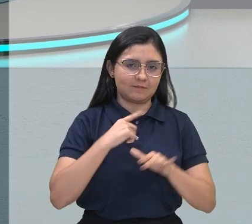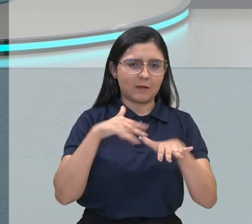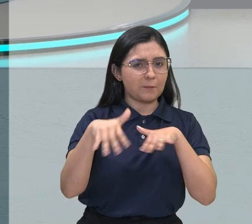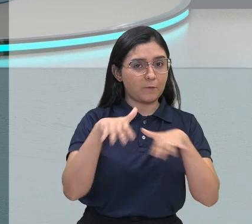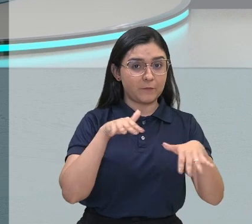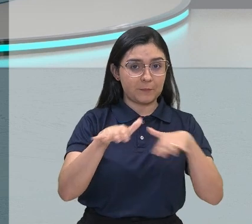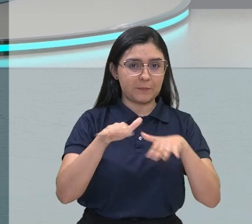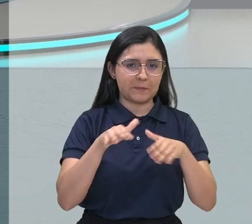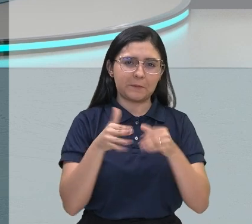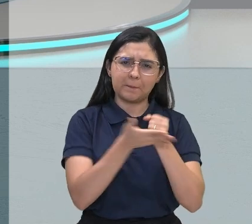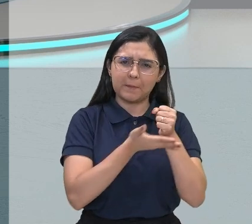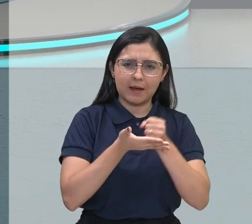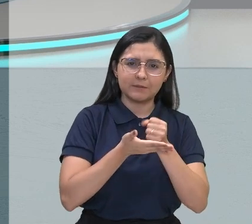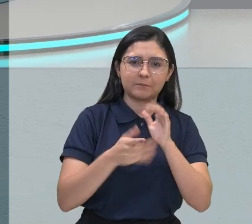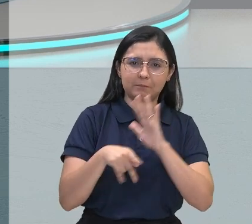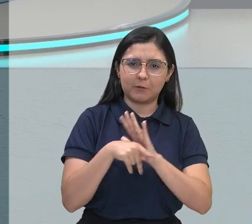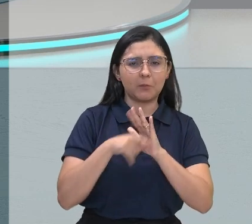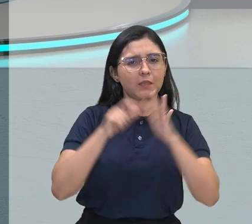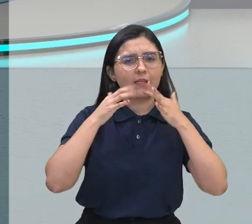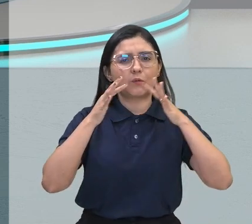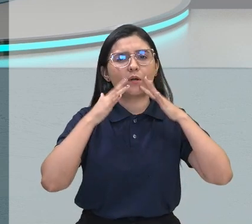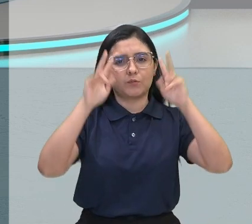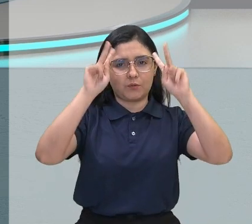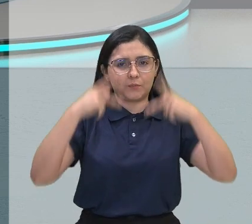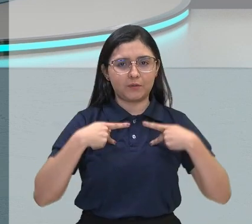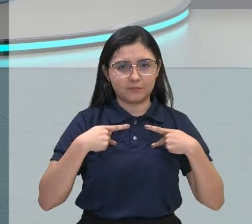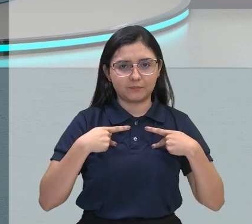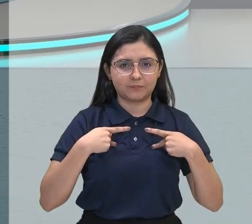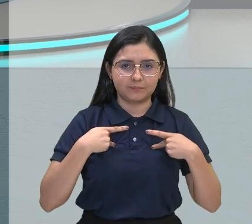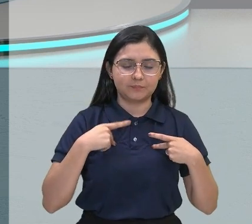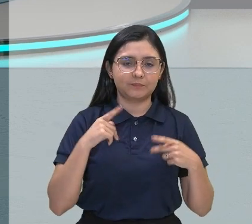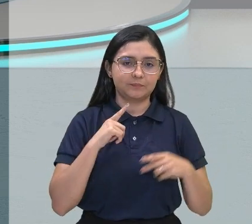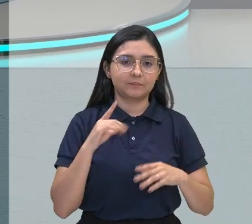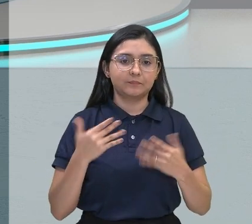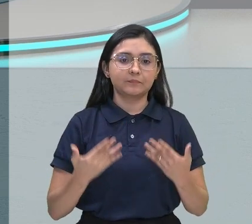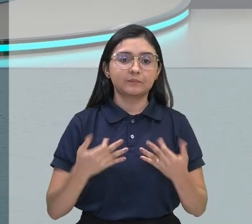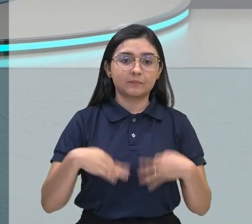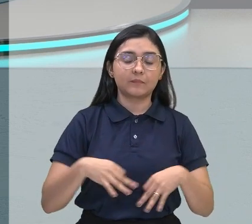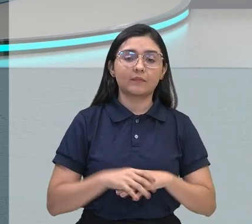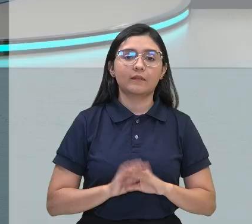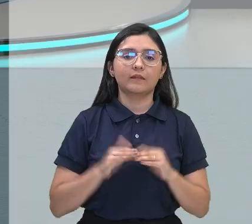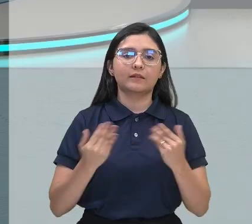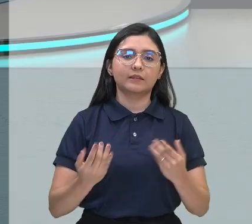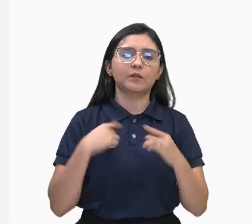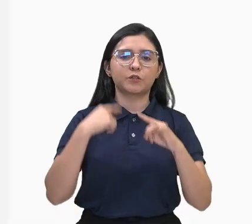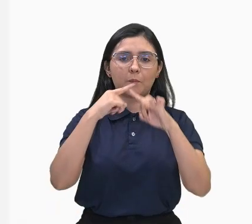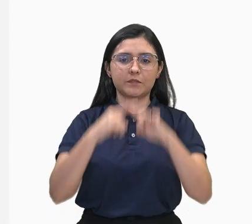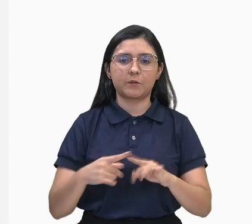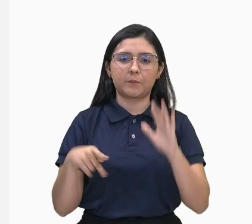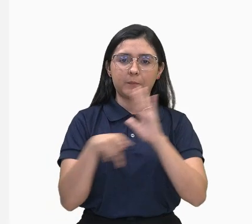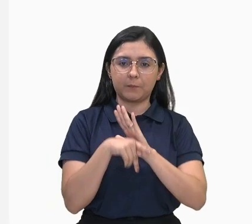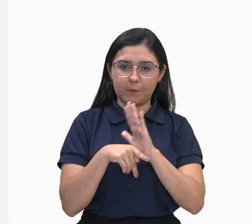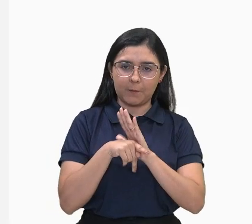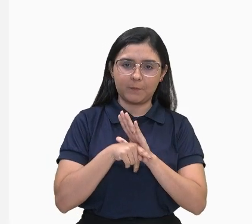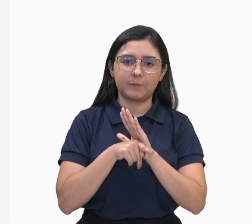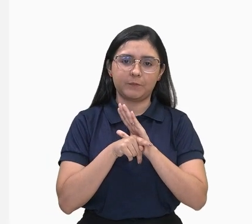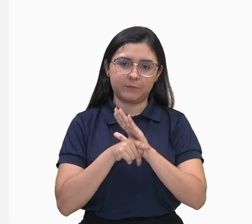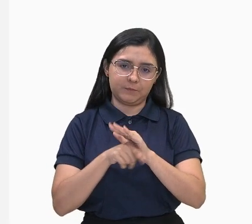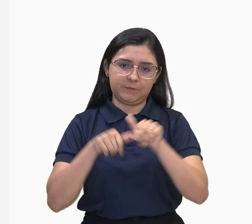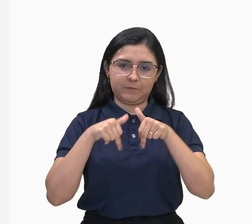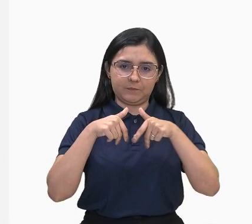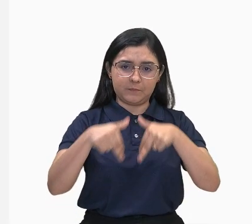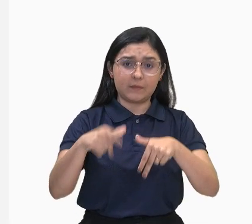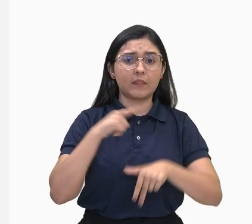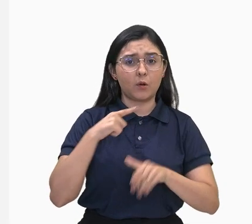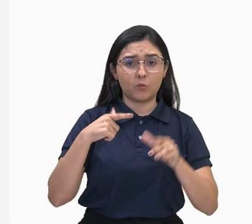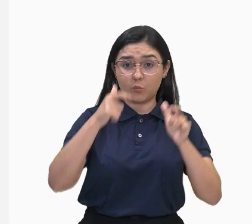movimentações básicas que o ser humano executa, ok? As provas do atletismo, elas acontecem em um local